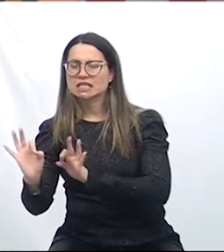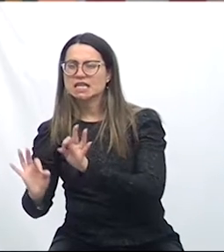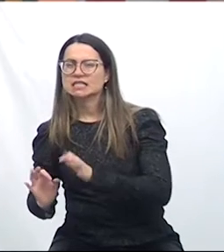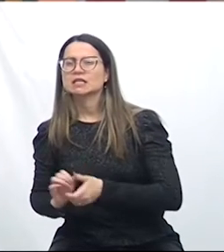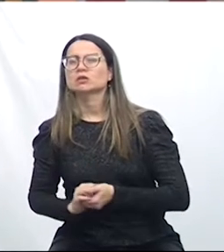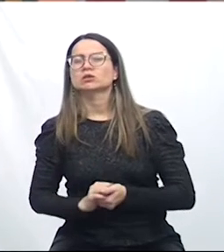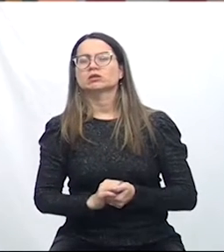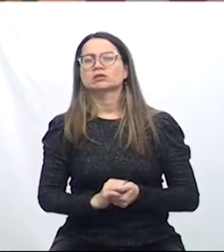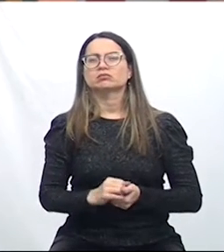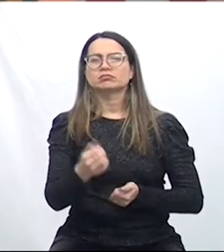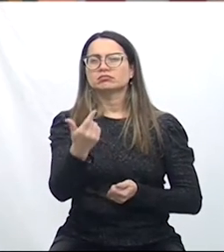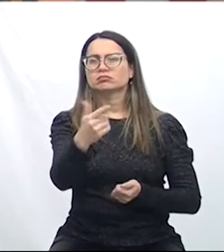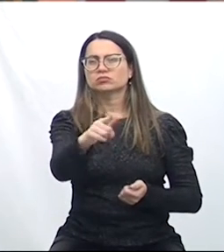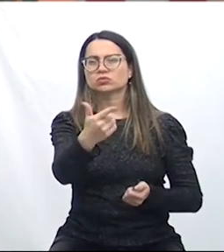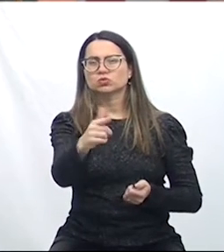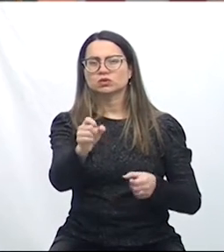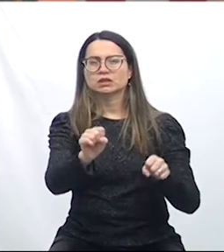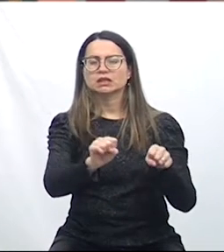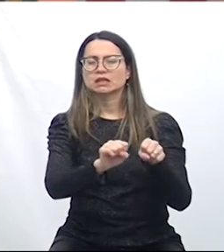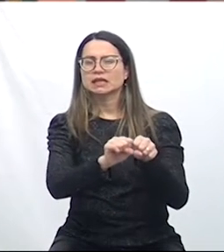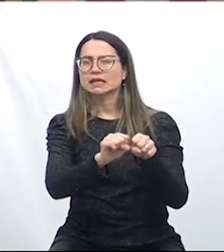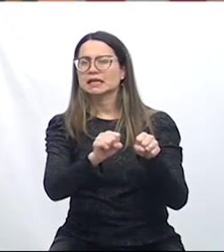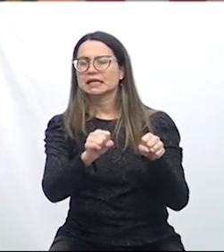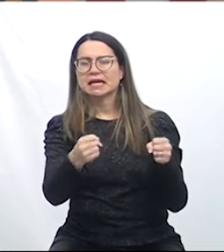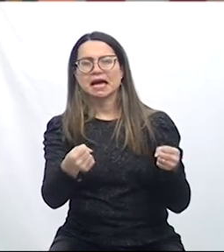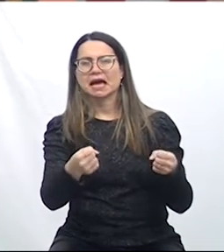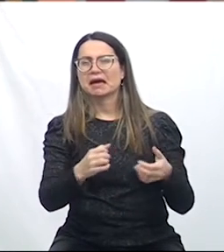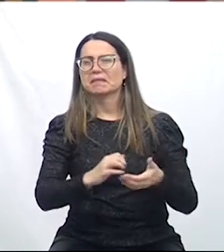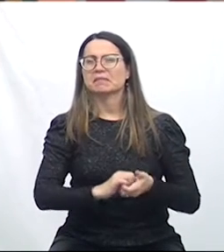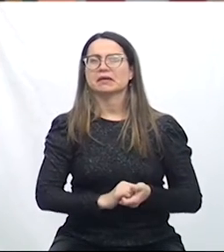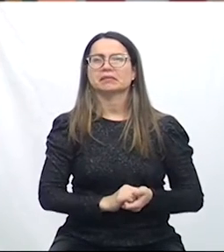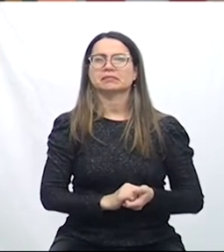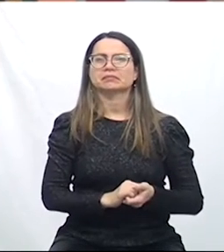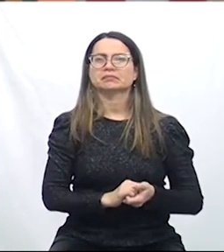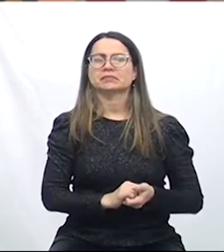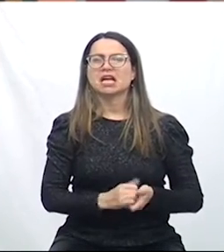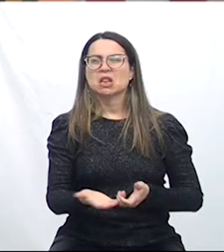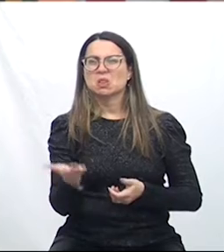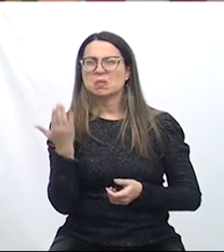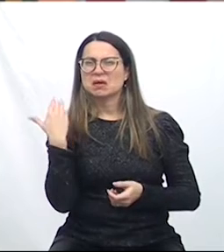brasileira, no governo da esquerda, era quebra-quebra, qualquer movimento se quebrava.